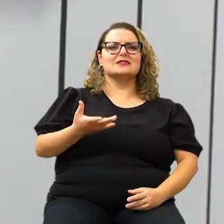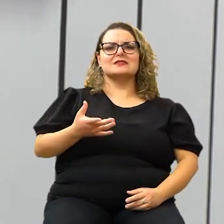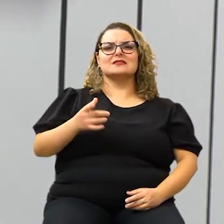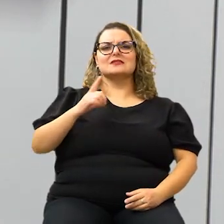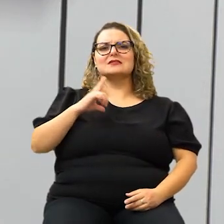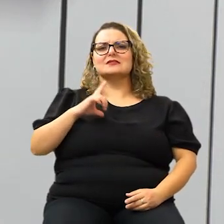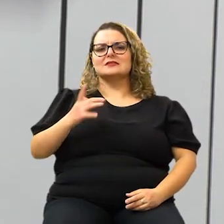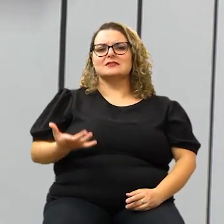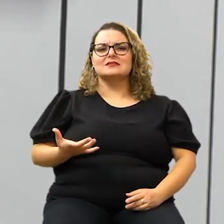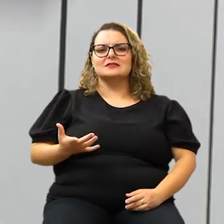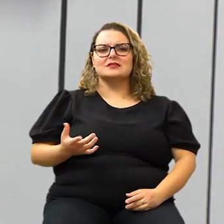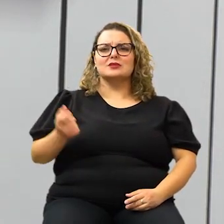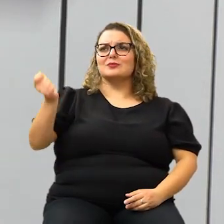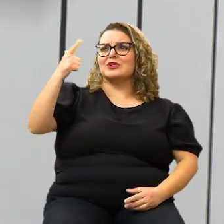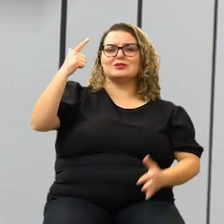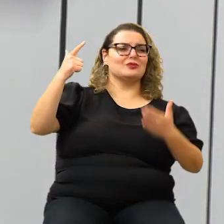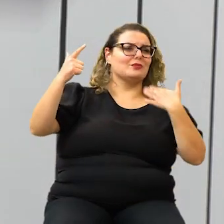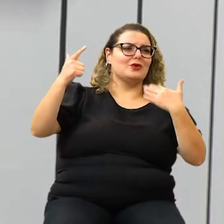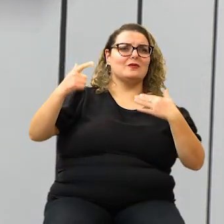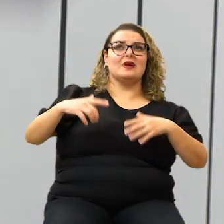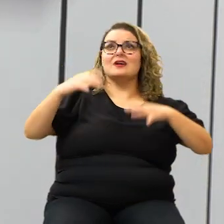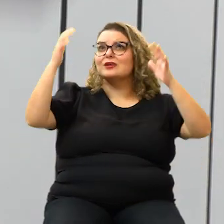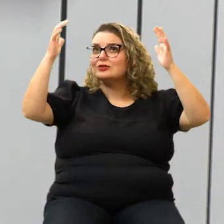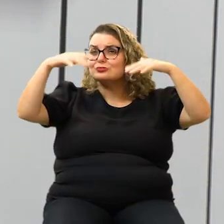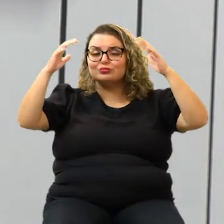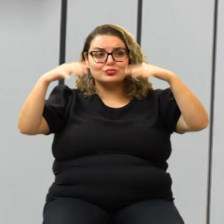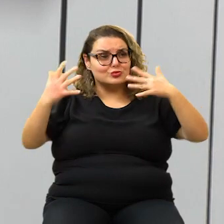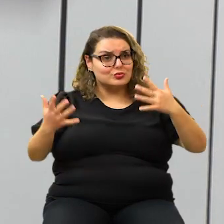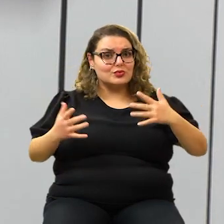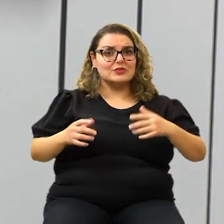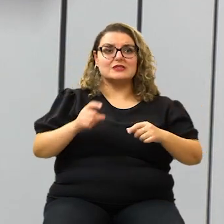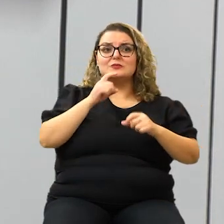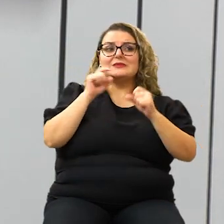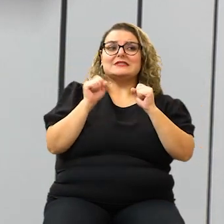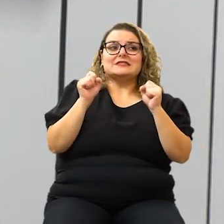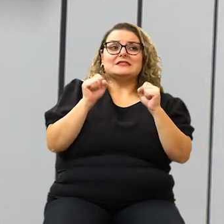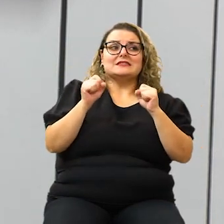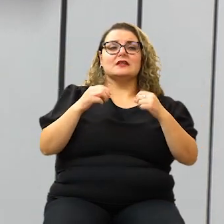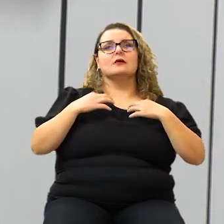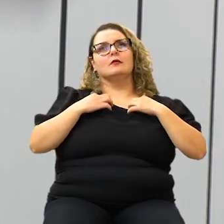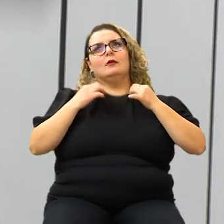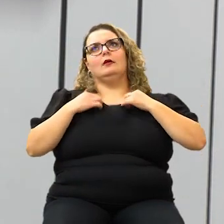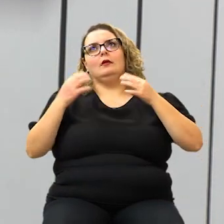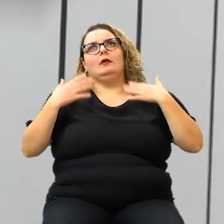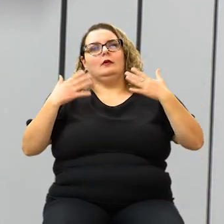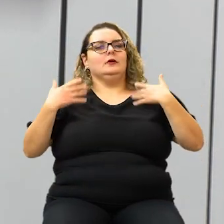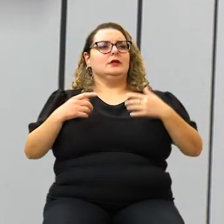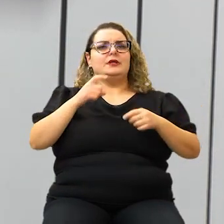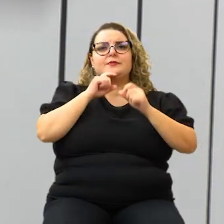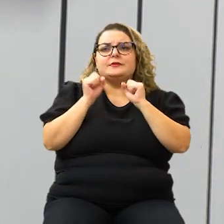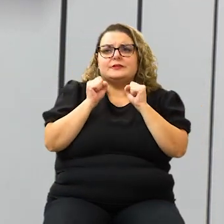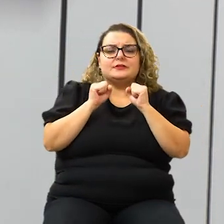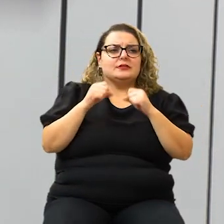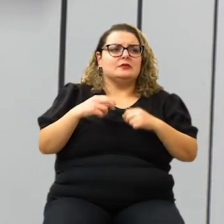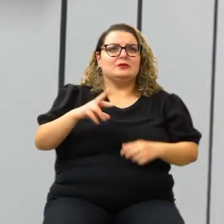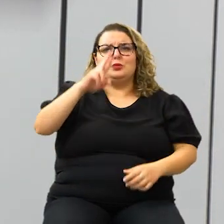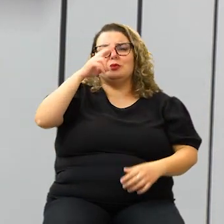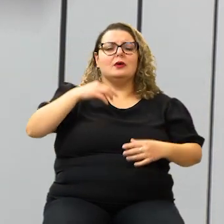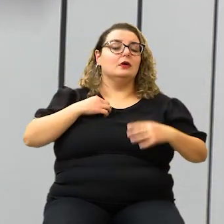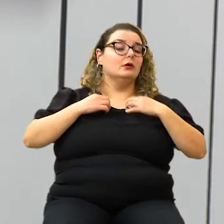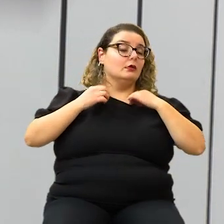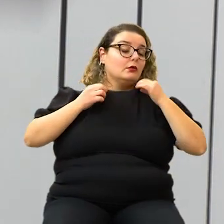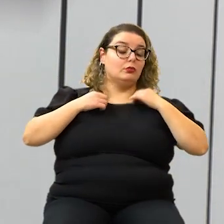tem previsão para sol, para calor, de repente chove, de repente faz frio, de manhã tá frio, depois meio-dia tá